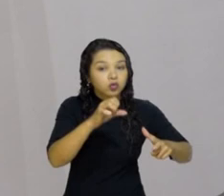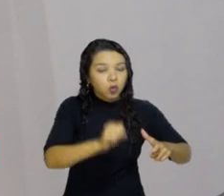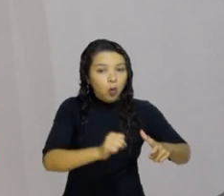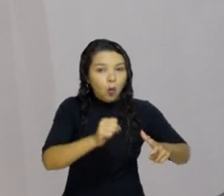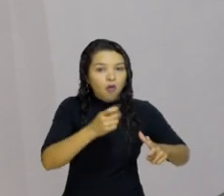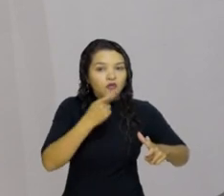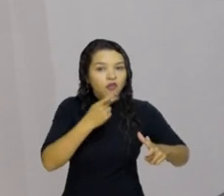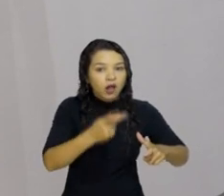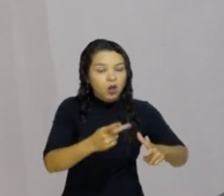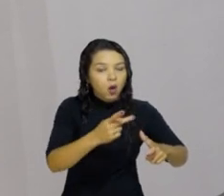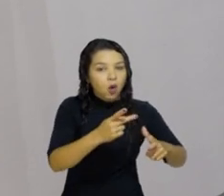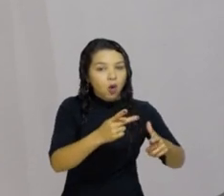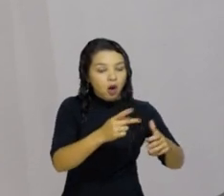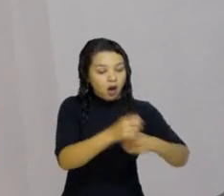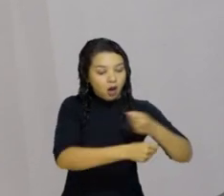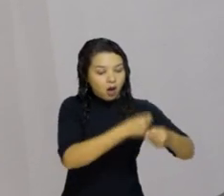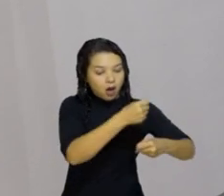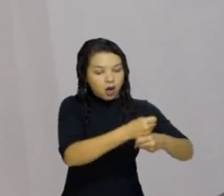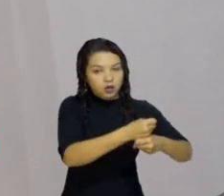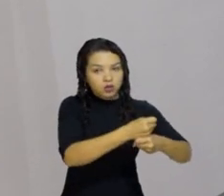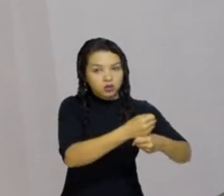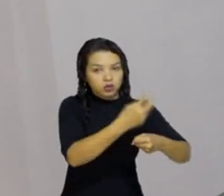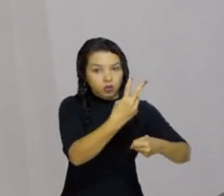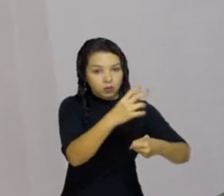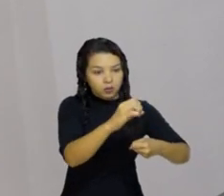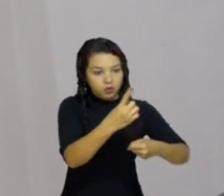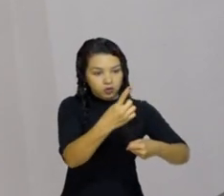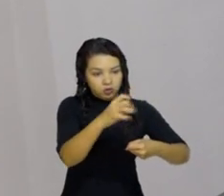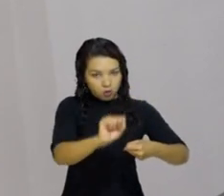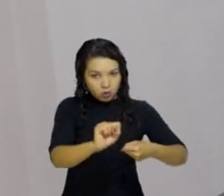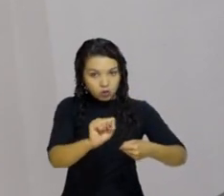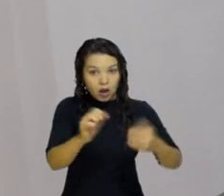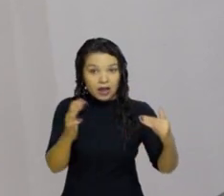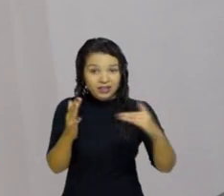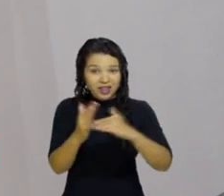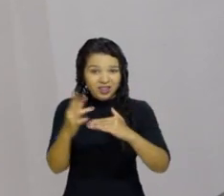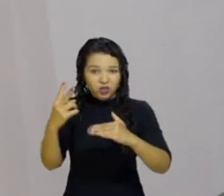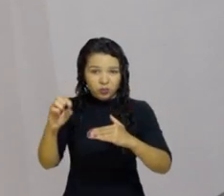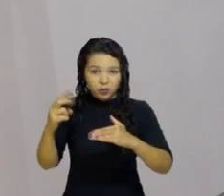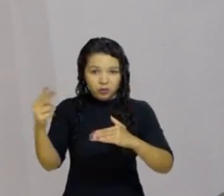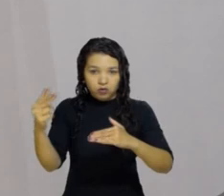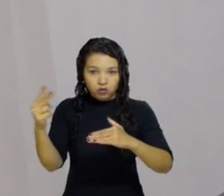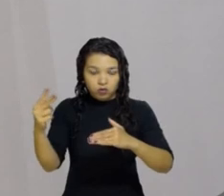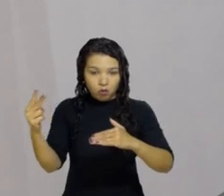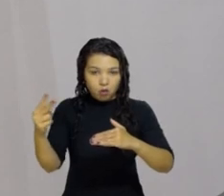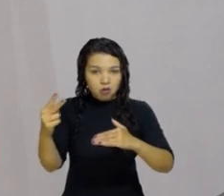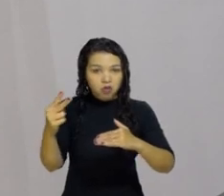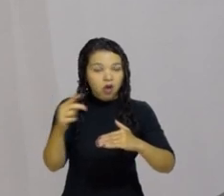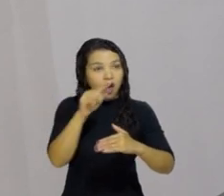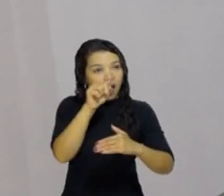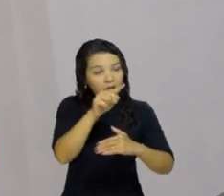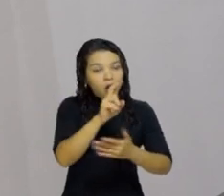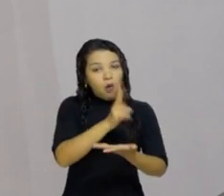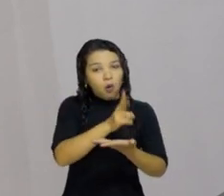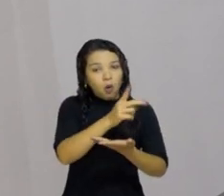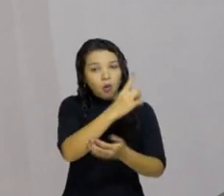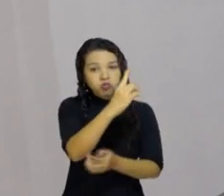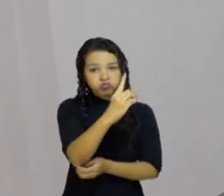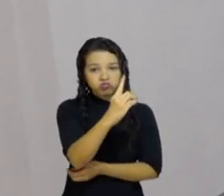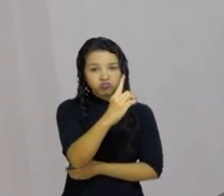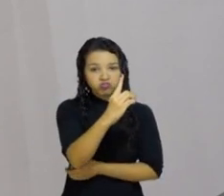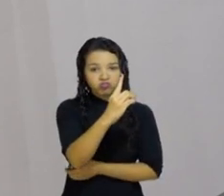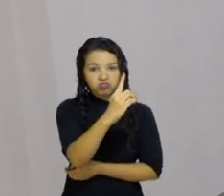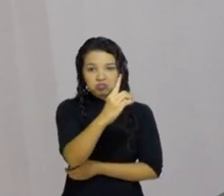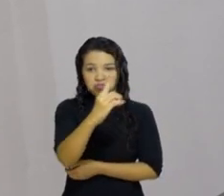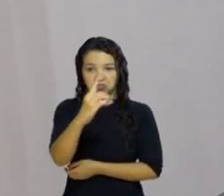até 2022. É feita uma inspeção anual em cada um dos pontos. Apesar